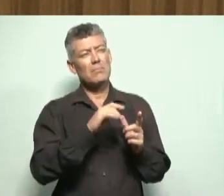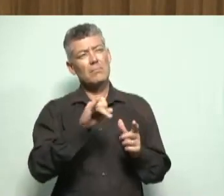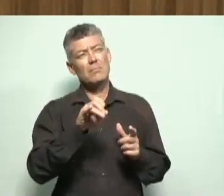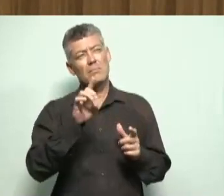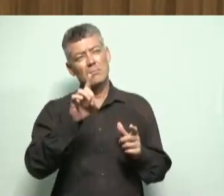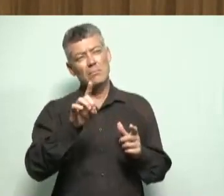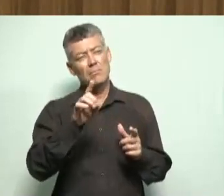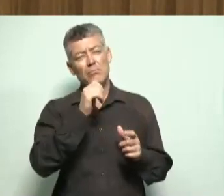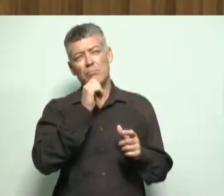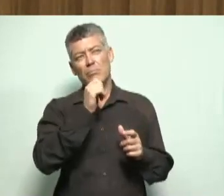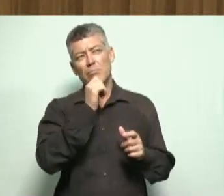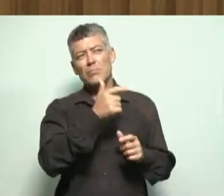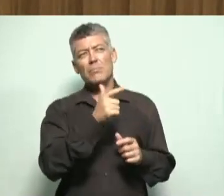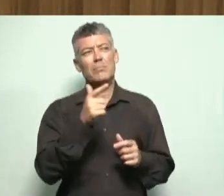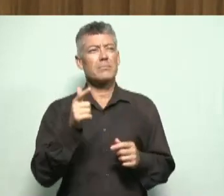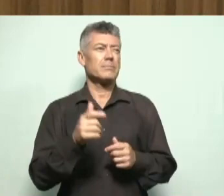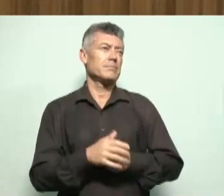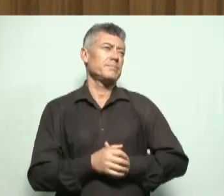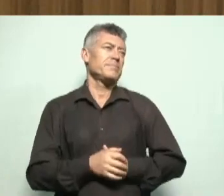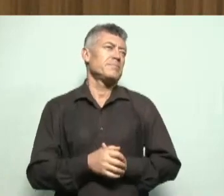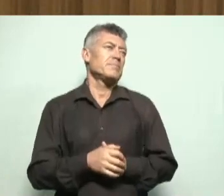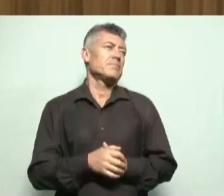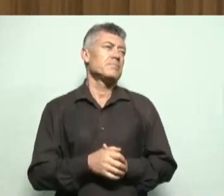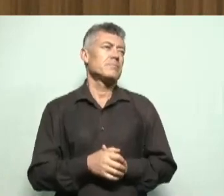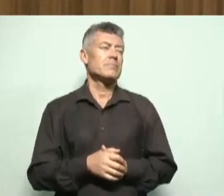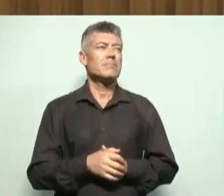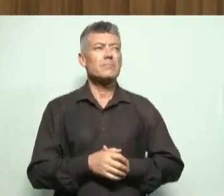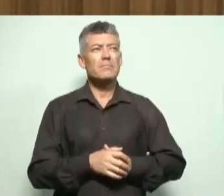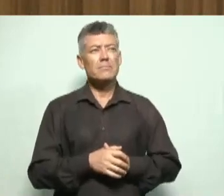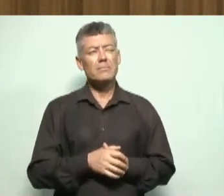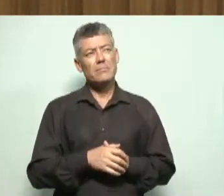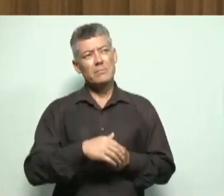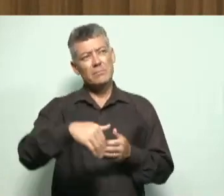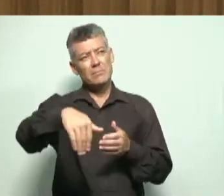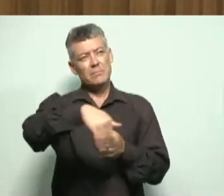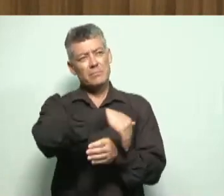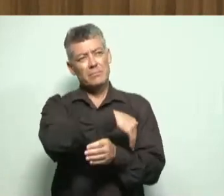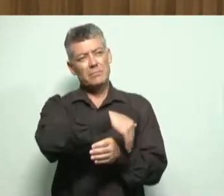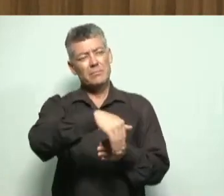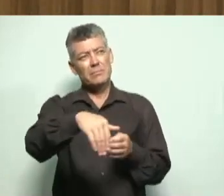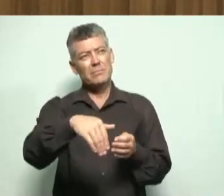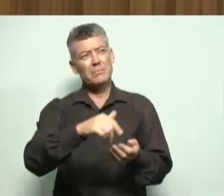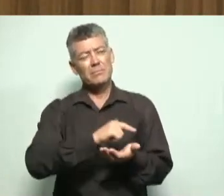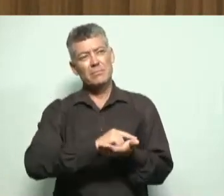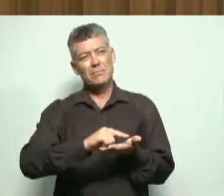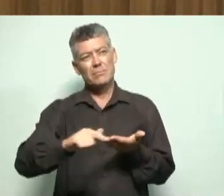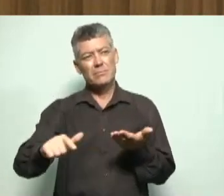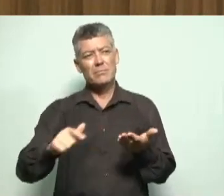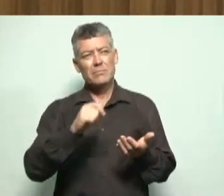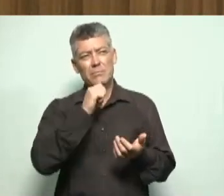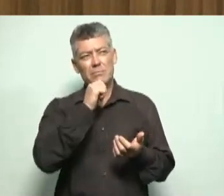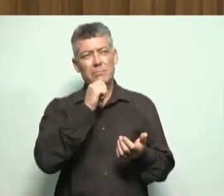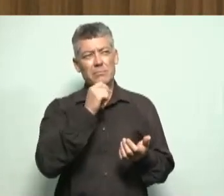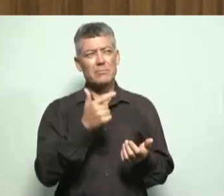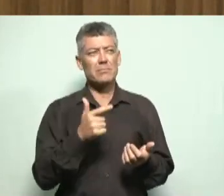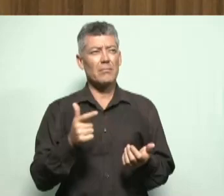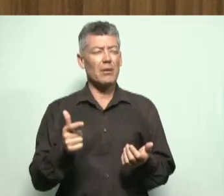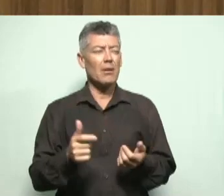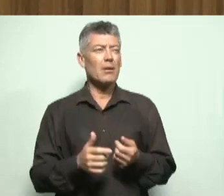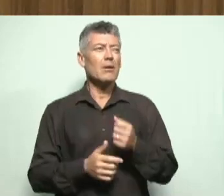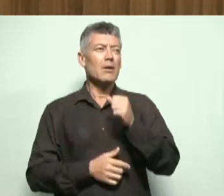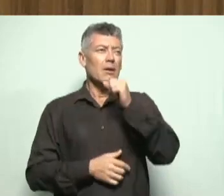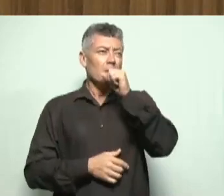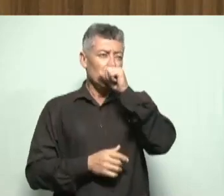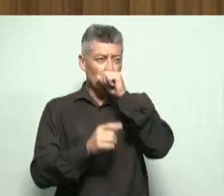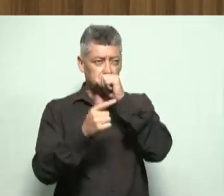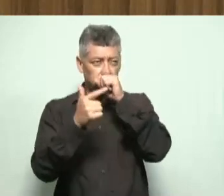Lopes, não tinha projeto. Tinha aquela história, ah, essa rua já foi pavimentada, não sei aonde, já tem como calçada.